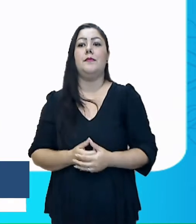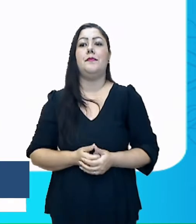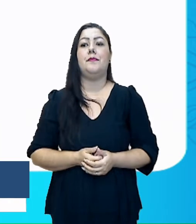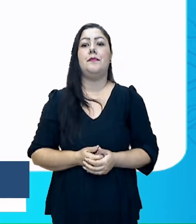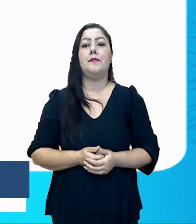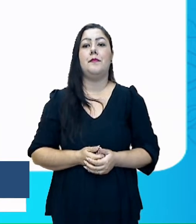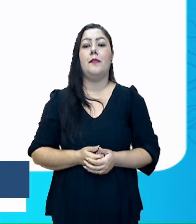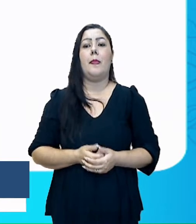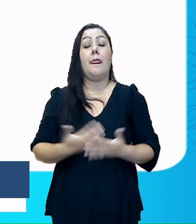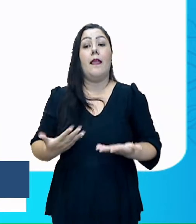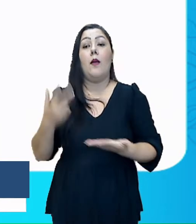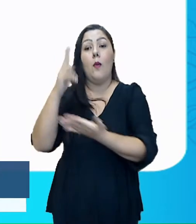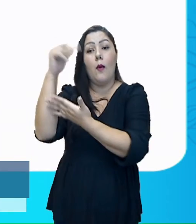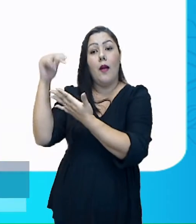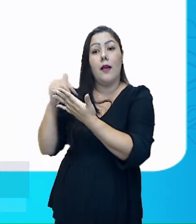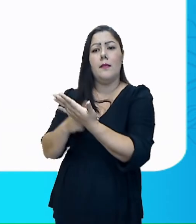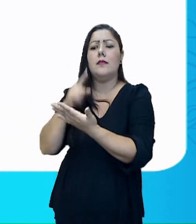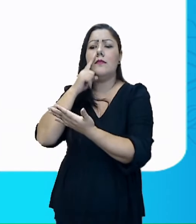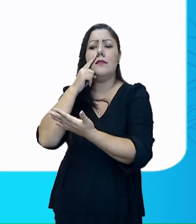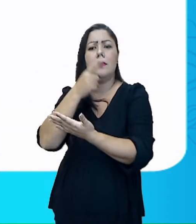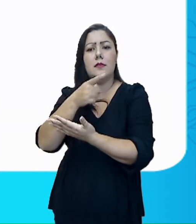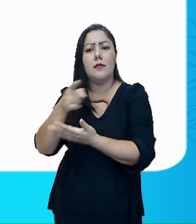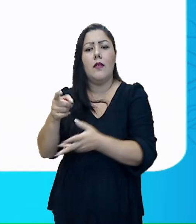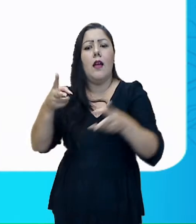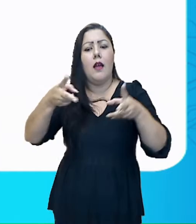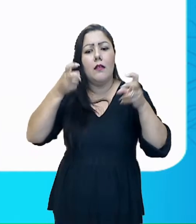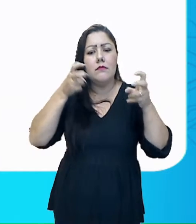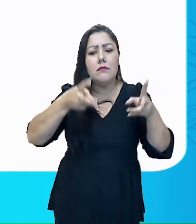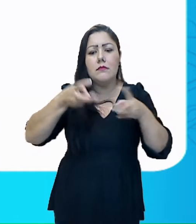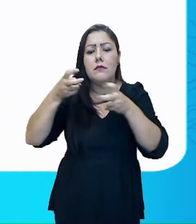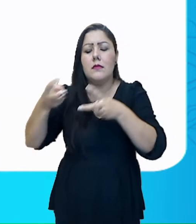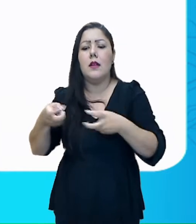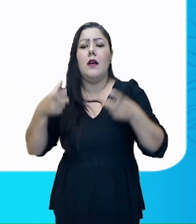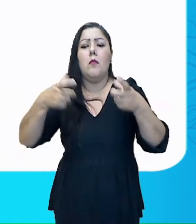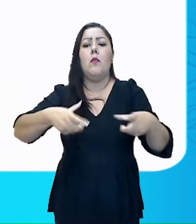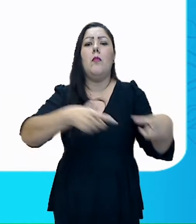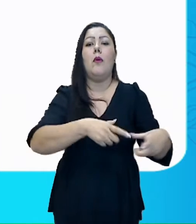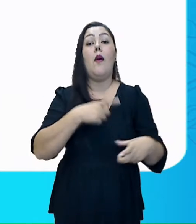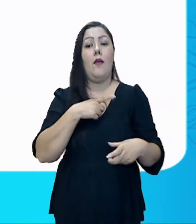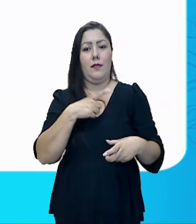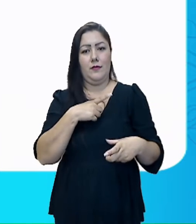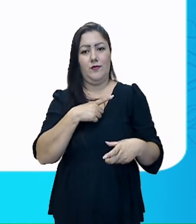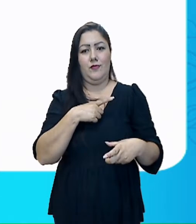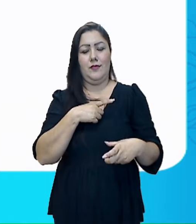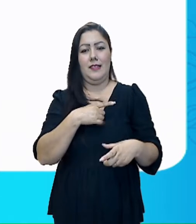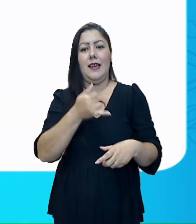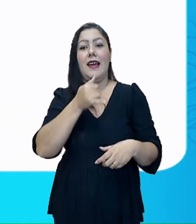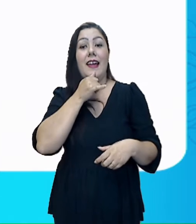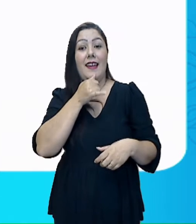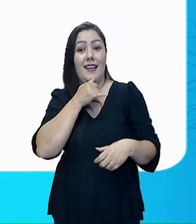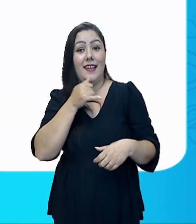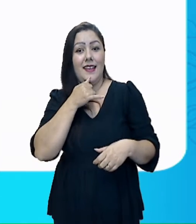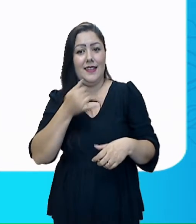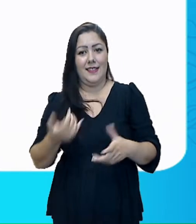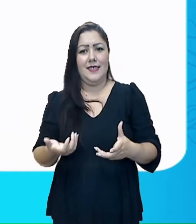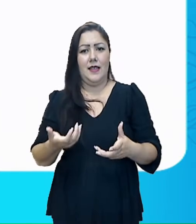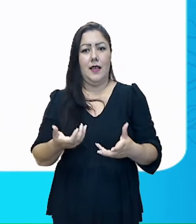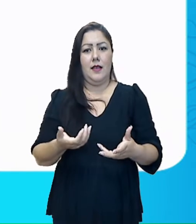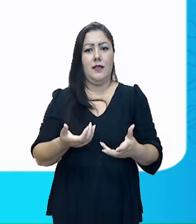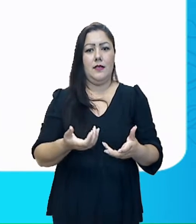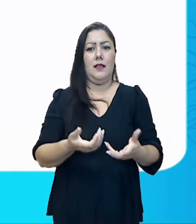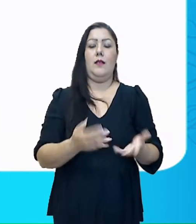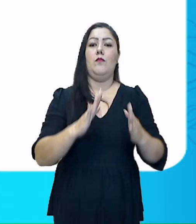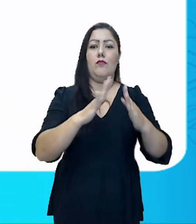perceber onde esses elementos estão presentes. Então, a gente tem aqui alguns